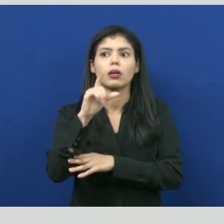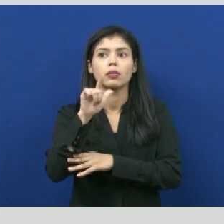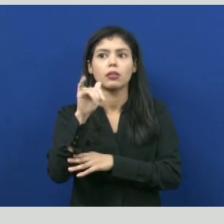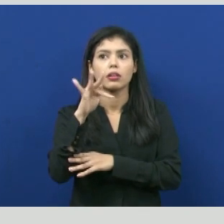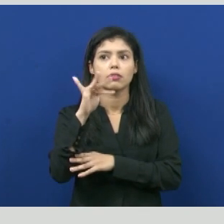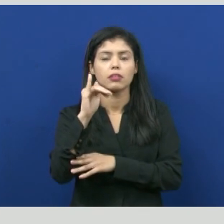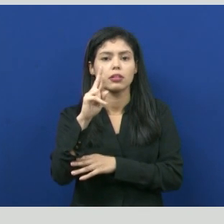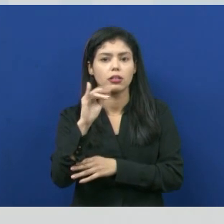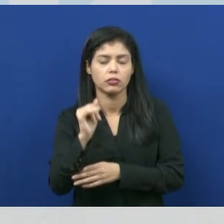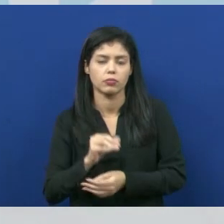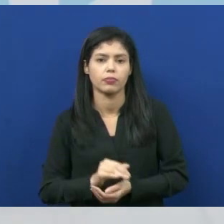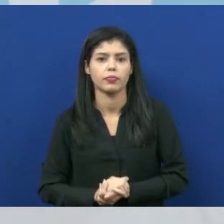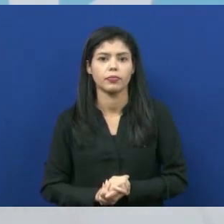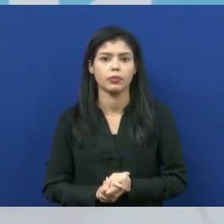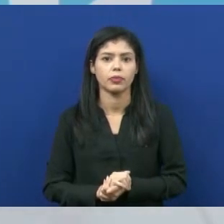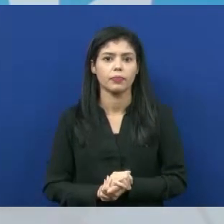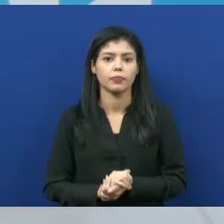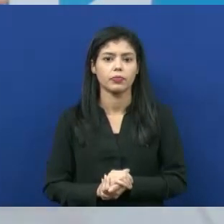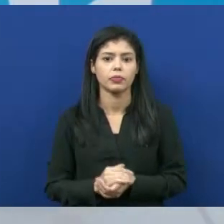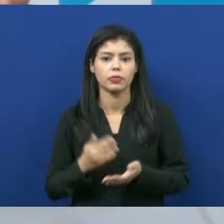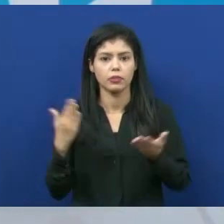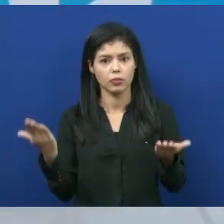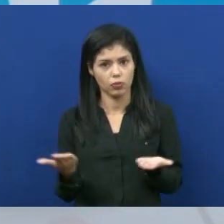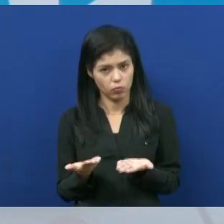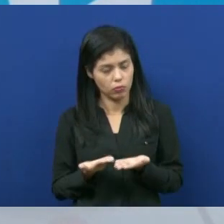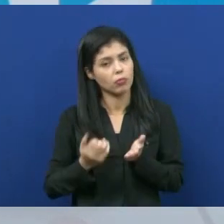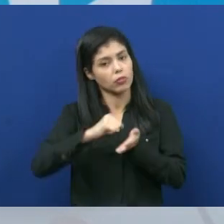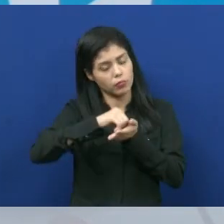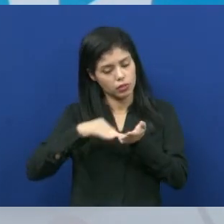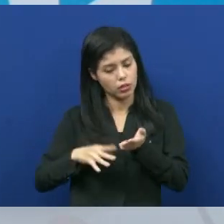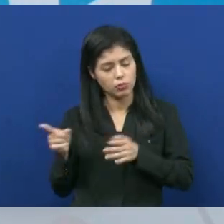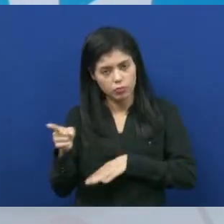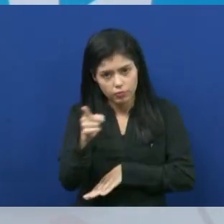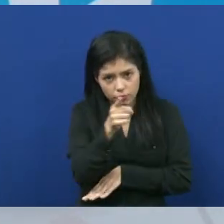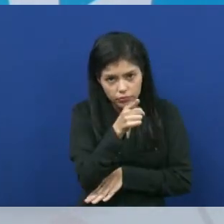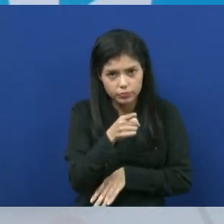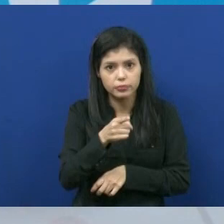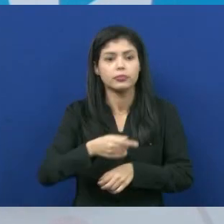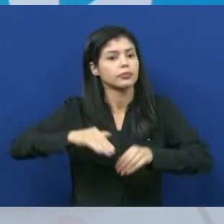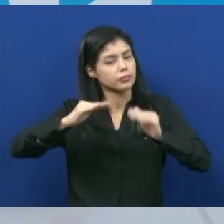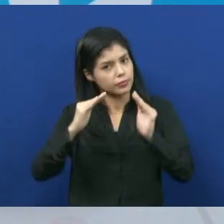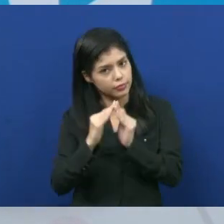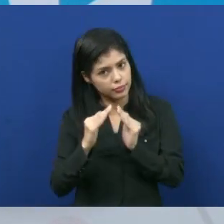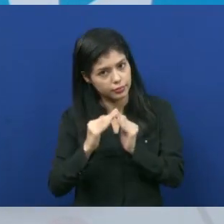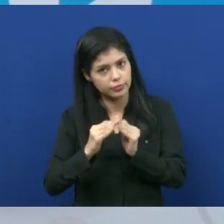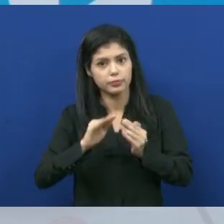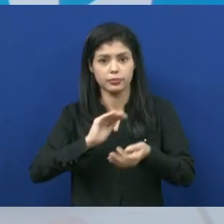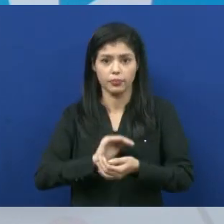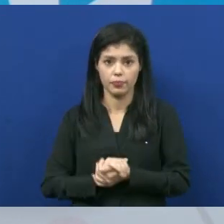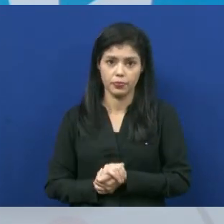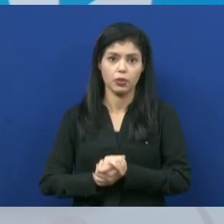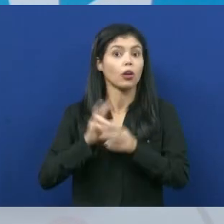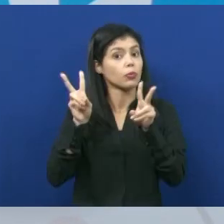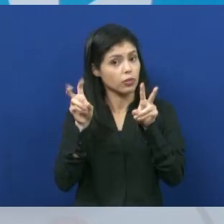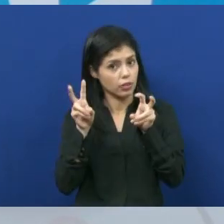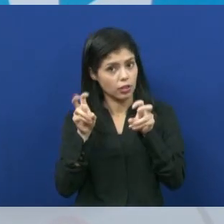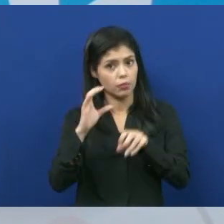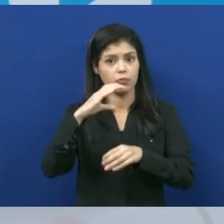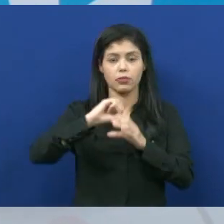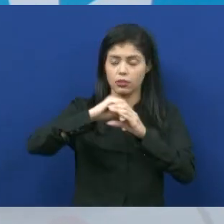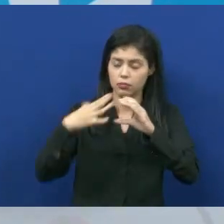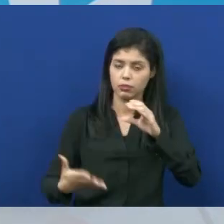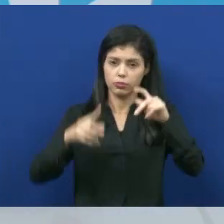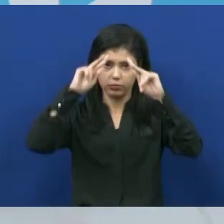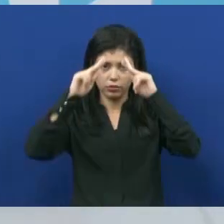polifilético. E eu deixo uma atividade para vocês se divertirem em casa sobre o assunto classificação dos